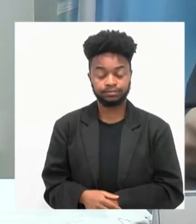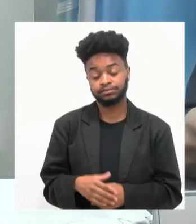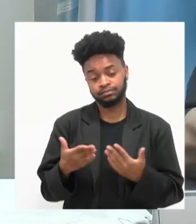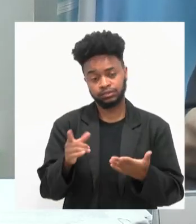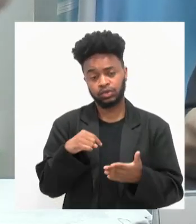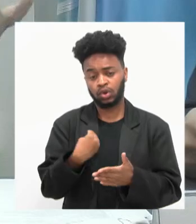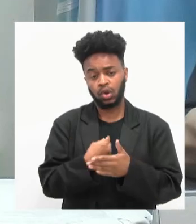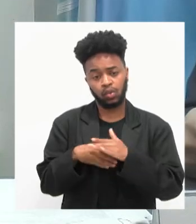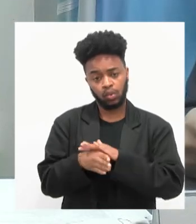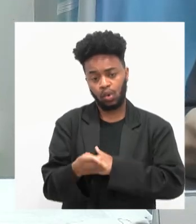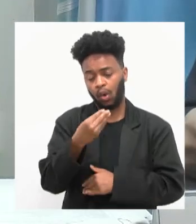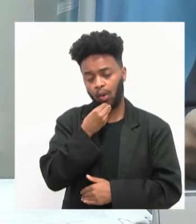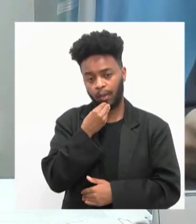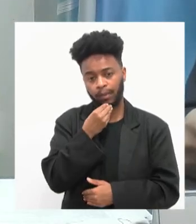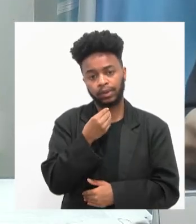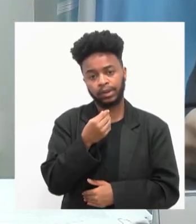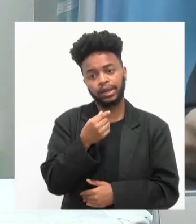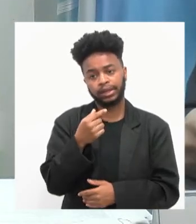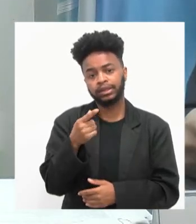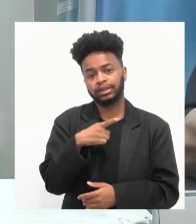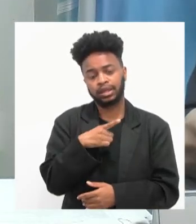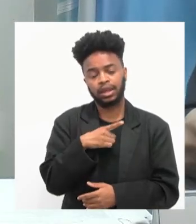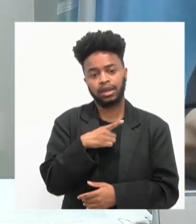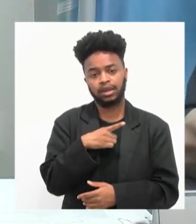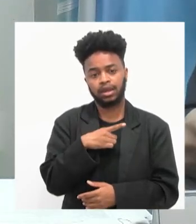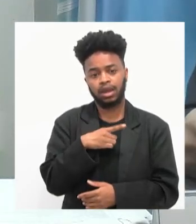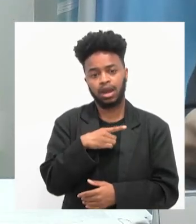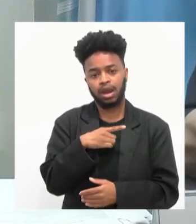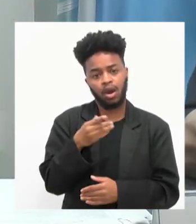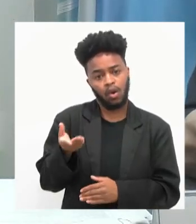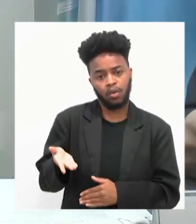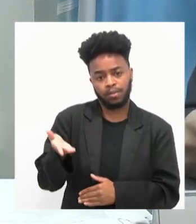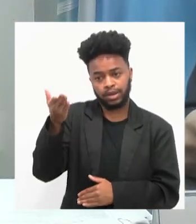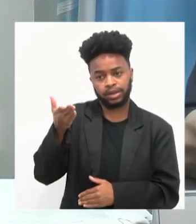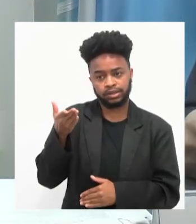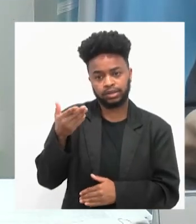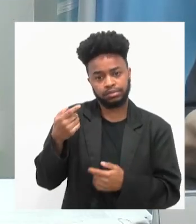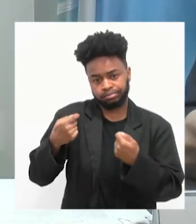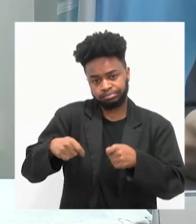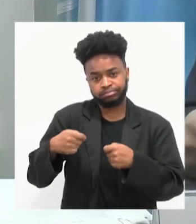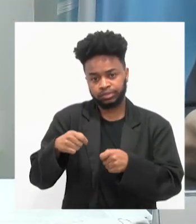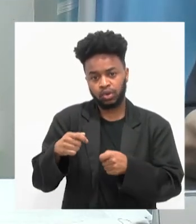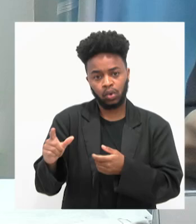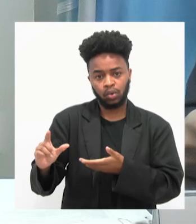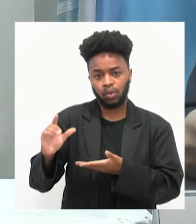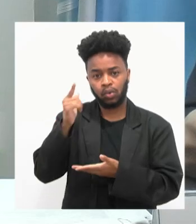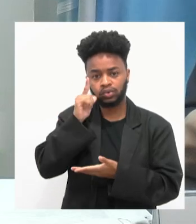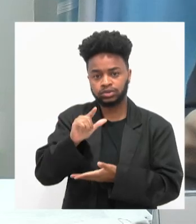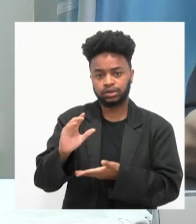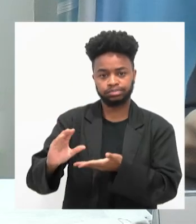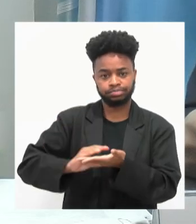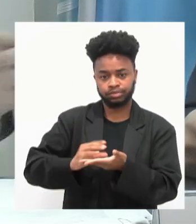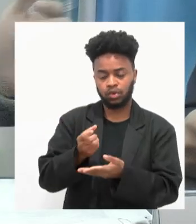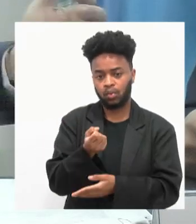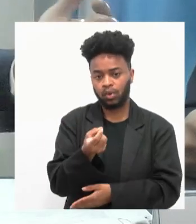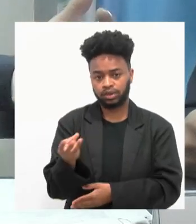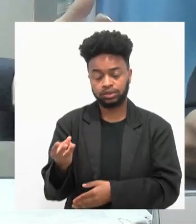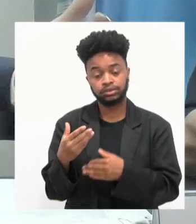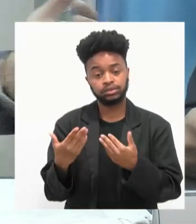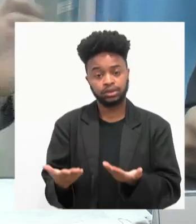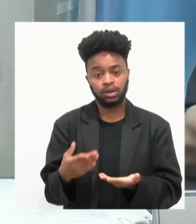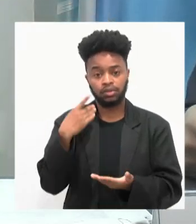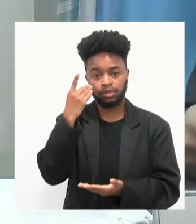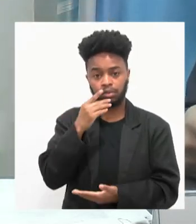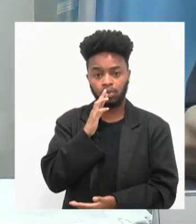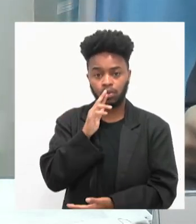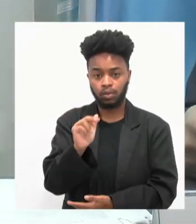demanda ia aumentar, o cara ia diminuir um pouquinho, você ia ganhar na quantidade. Enfim, então o que o deputado Rodrigo